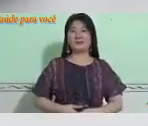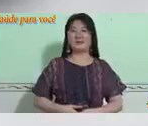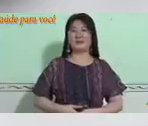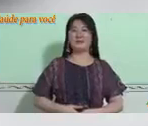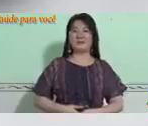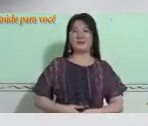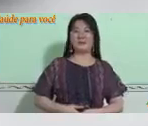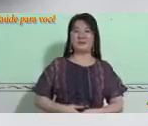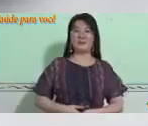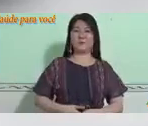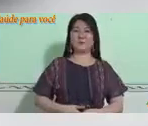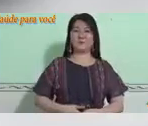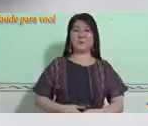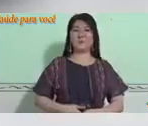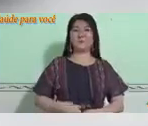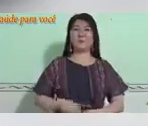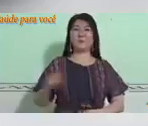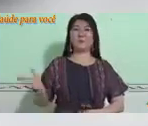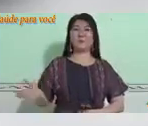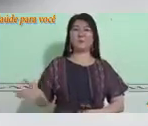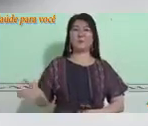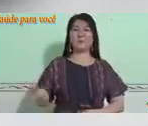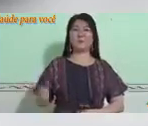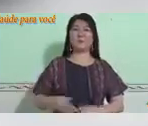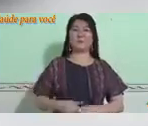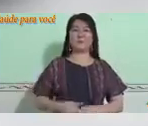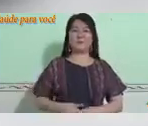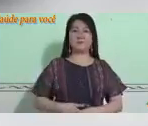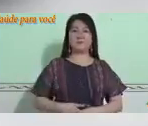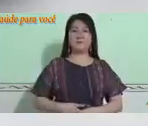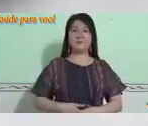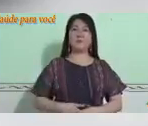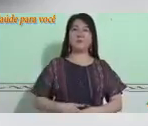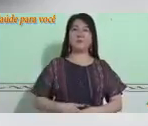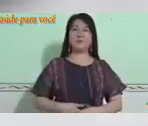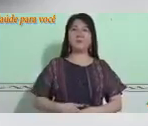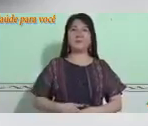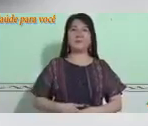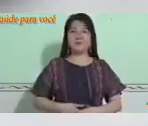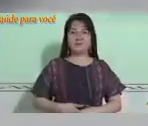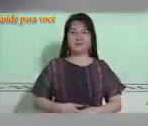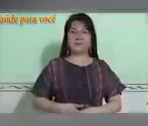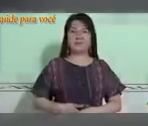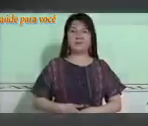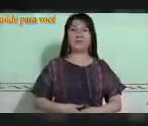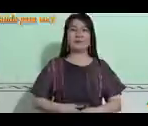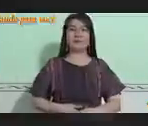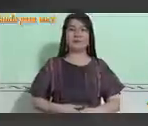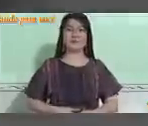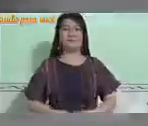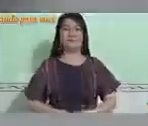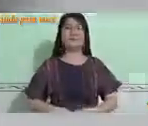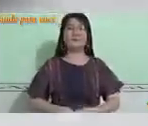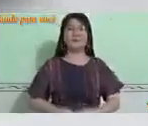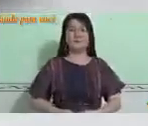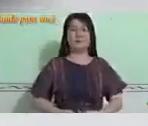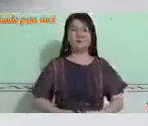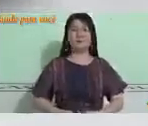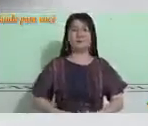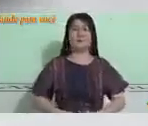uso de analgésicos e anti-inflamatórios, como paracetamol ou ibuprofeno, e comer alimentos líquidos e moles